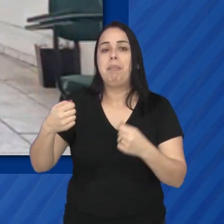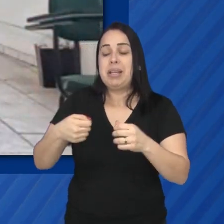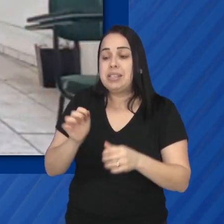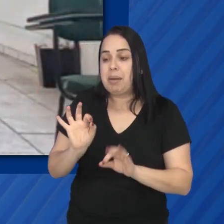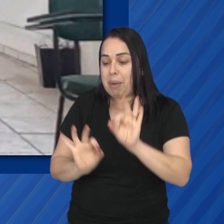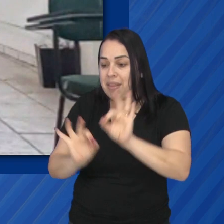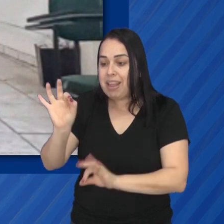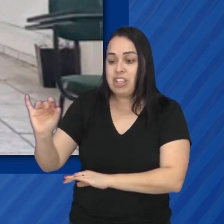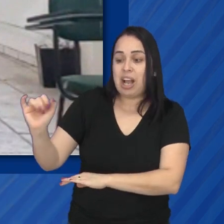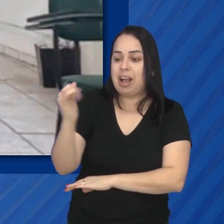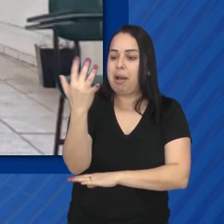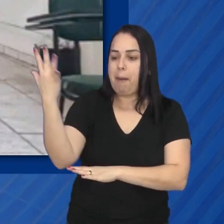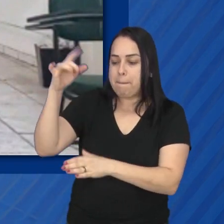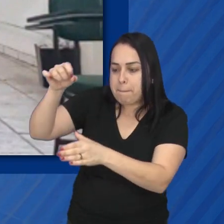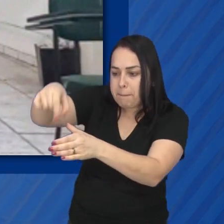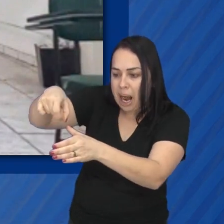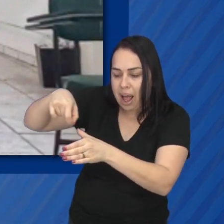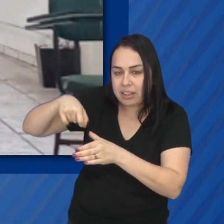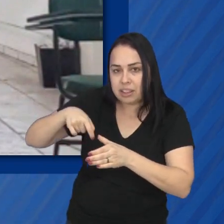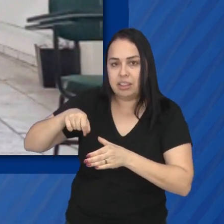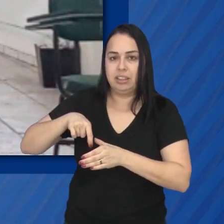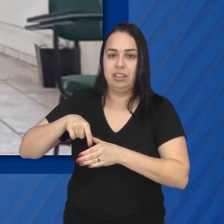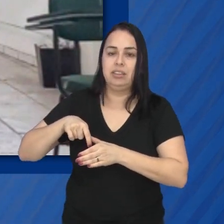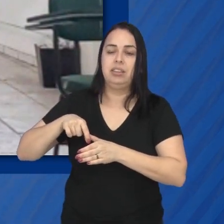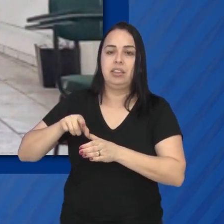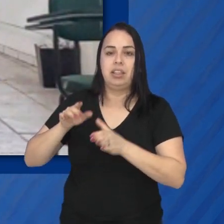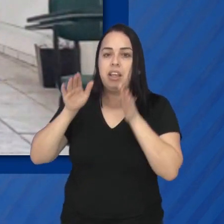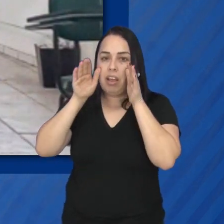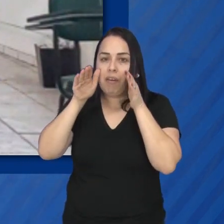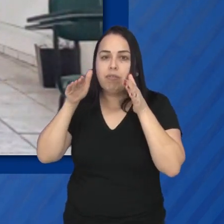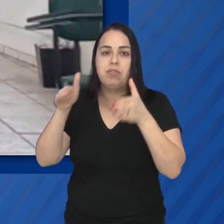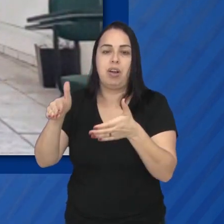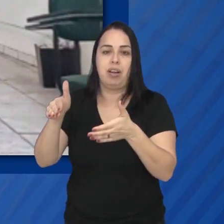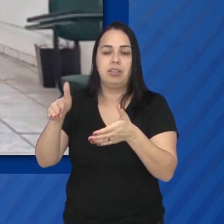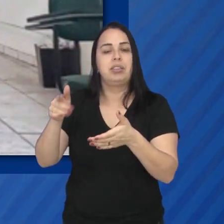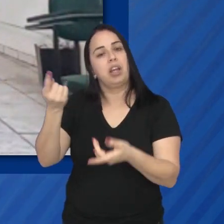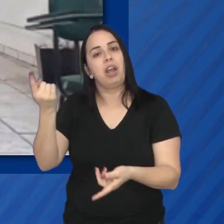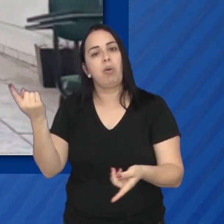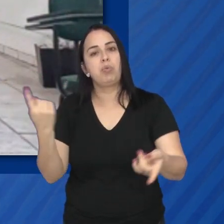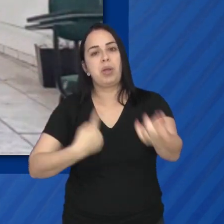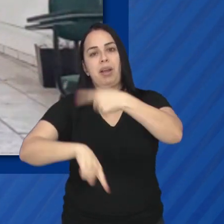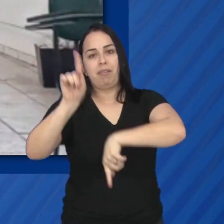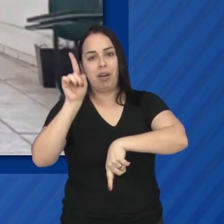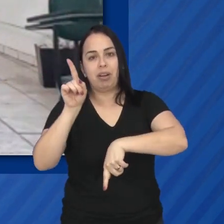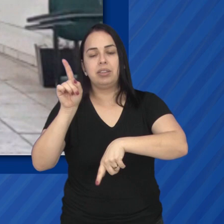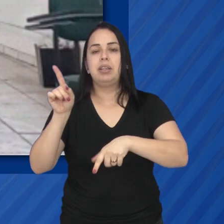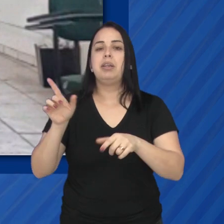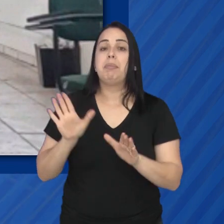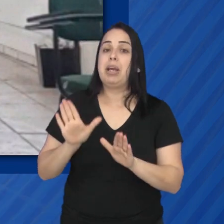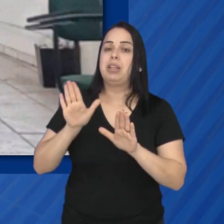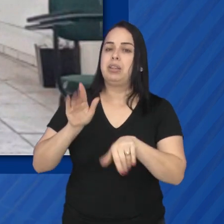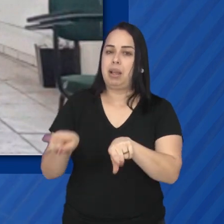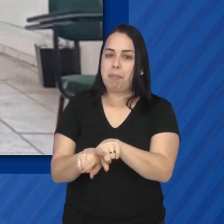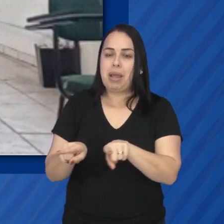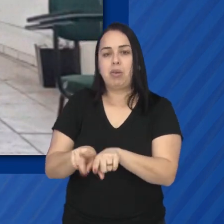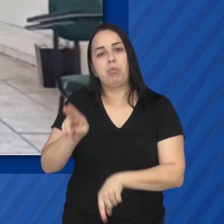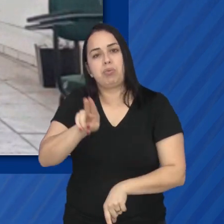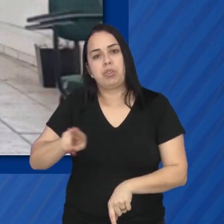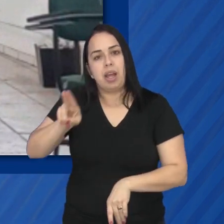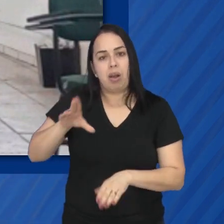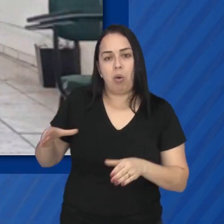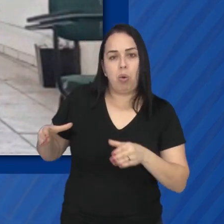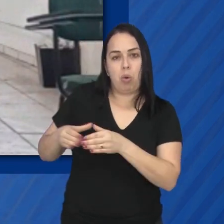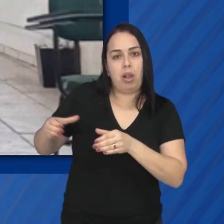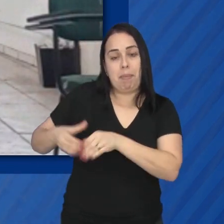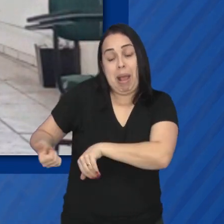deve ser planejado, deve ser executado de uma forma que envolva profissionais